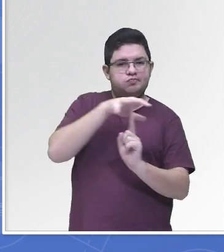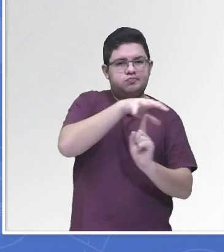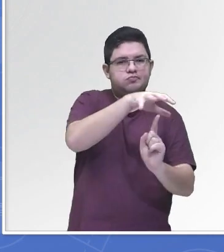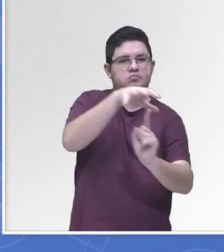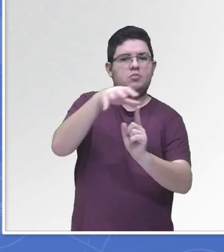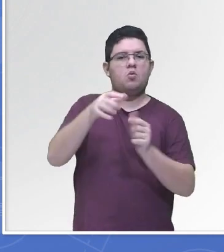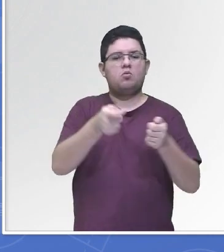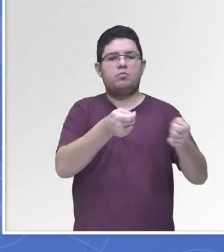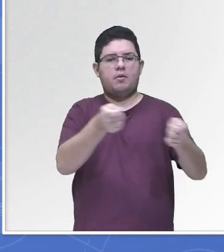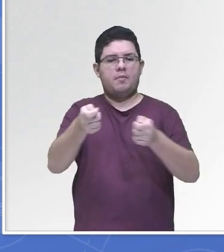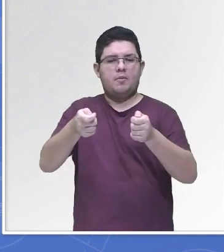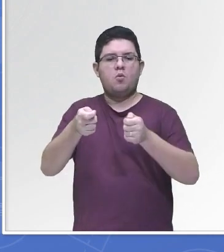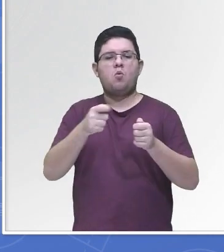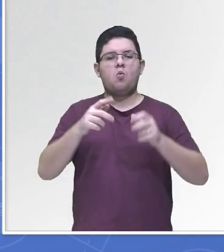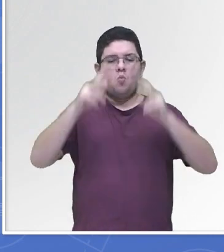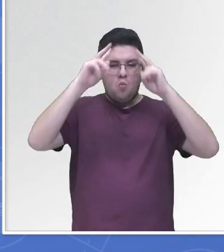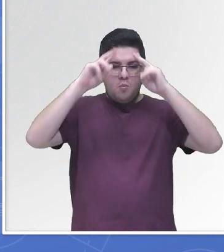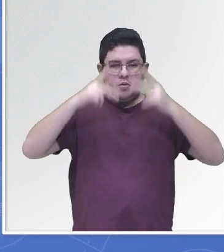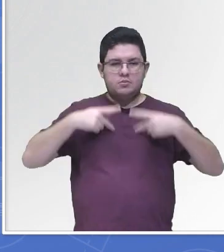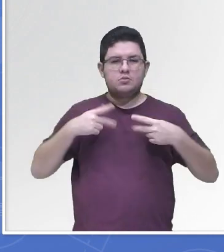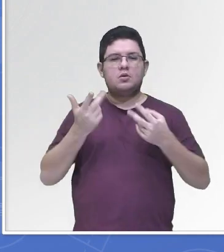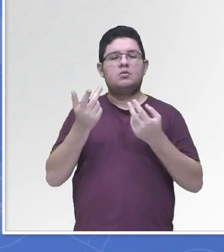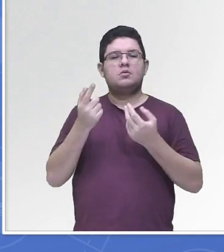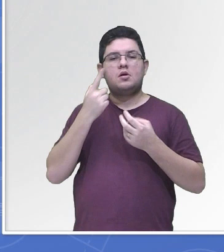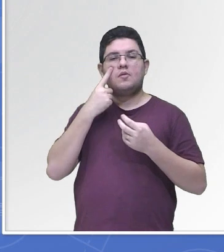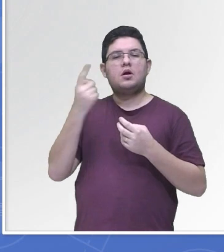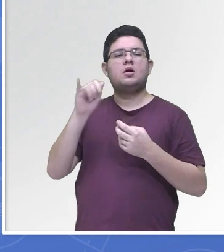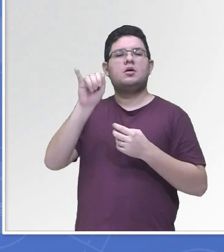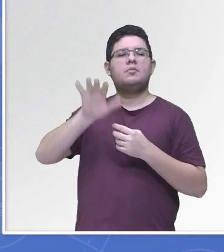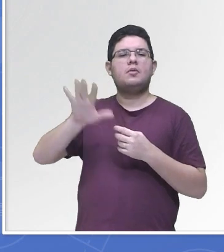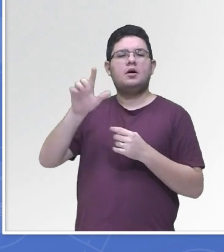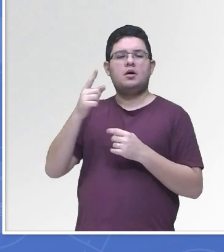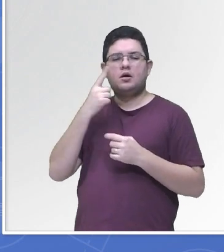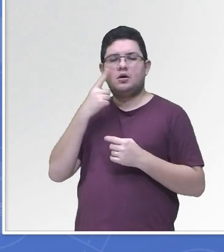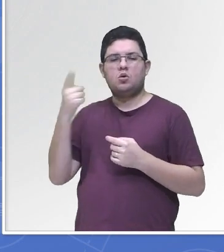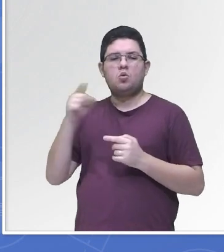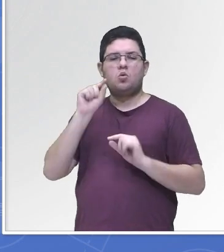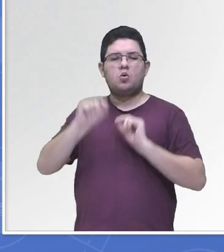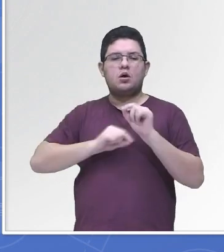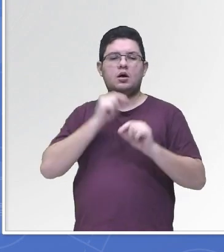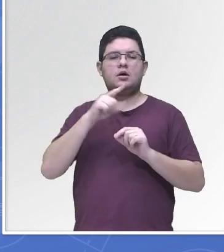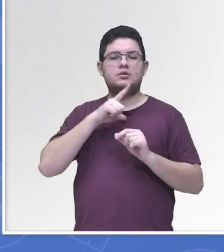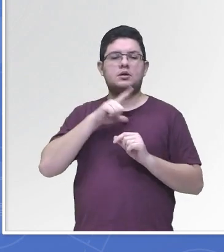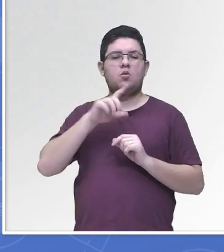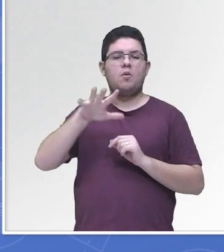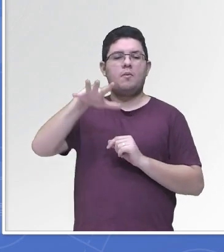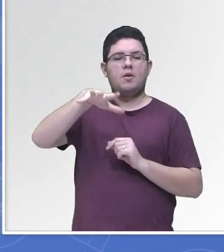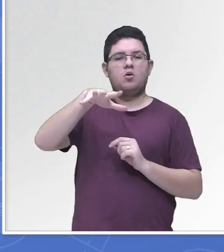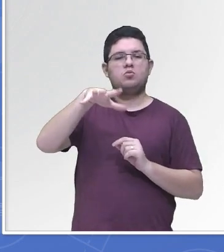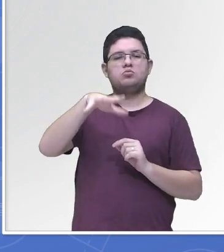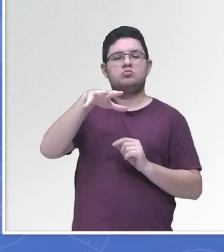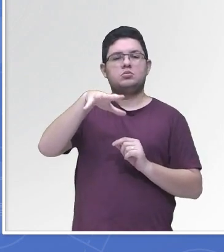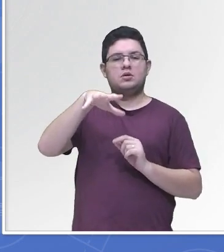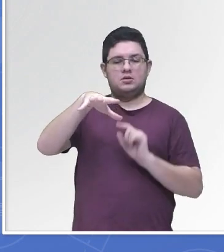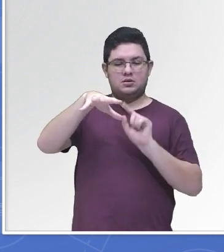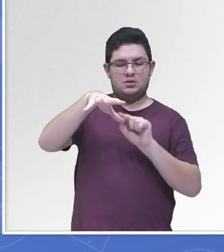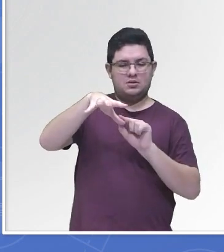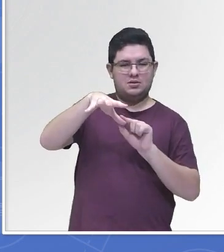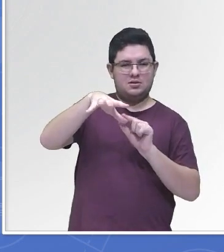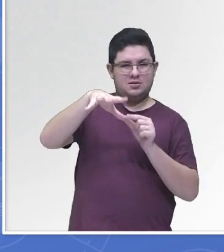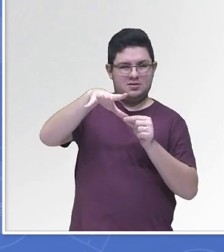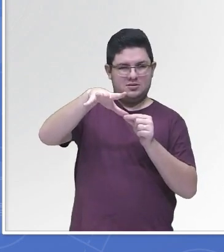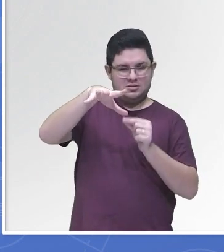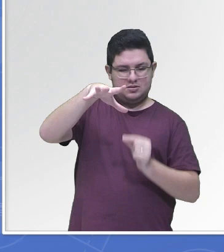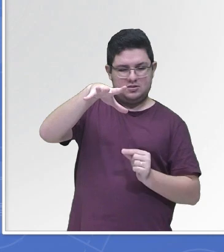significativo essa imagem que está aí, né? O que tem essa imagem aí? Uma mão, né, com várias cordas, segurando